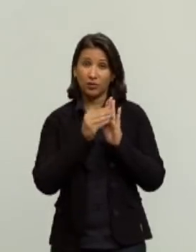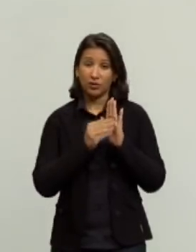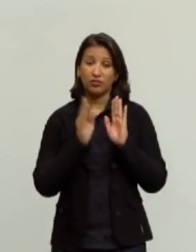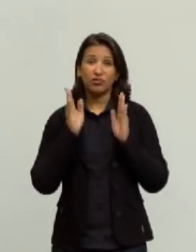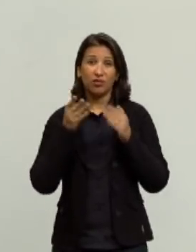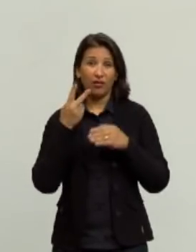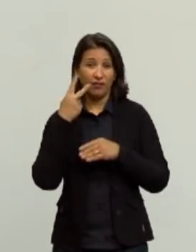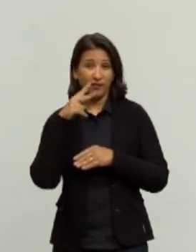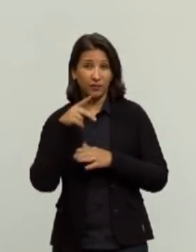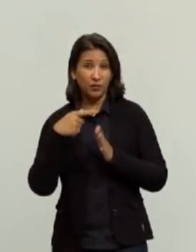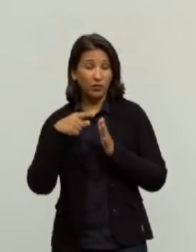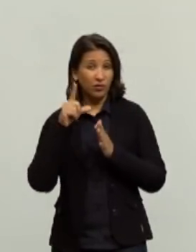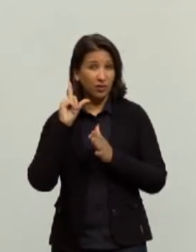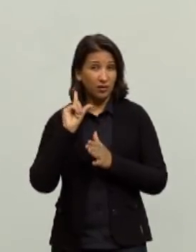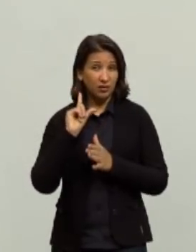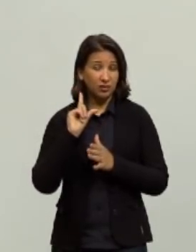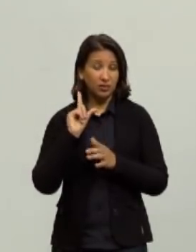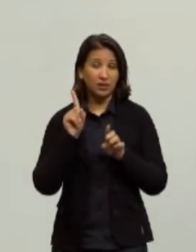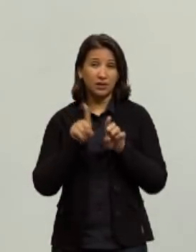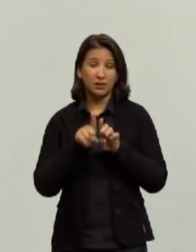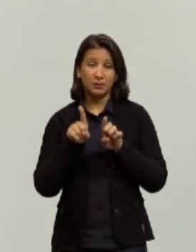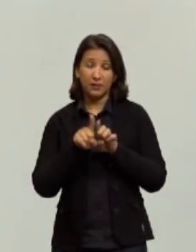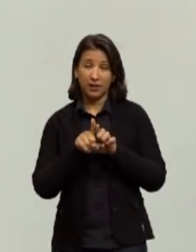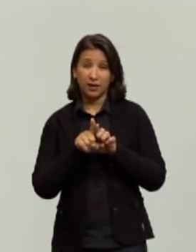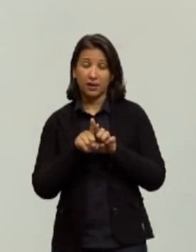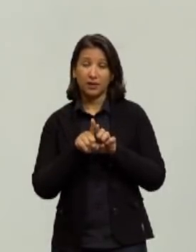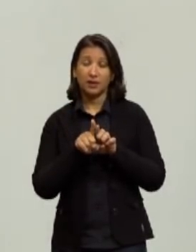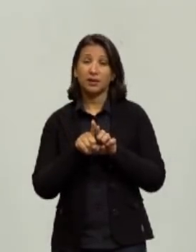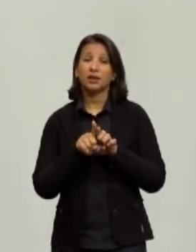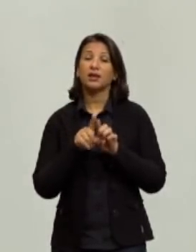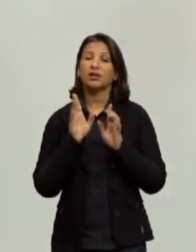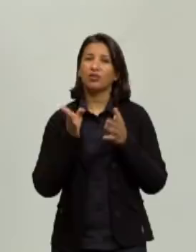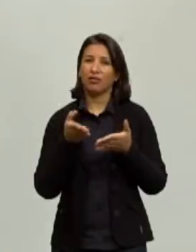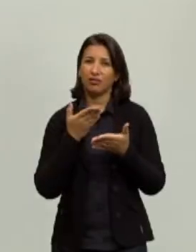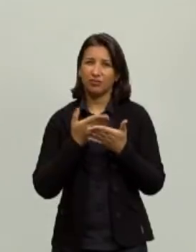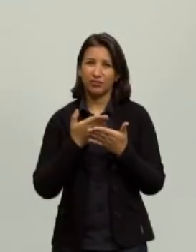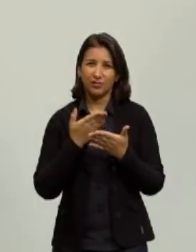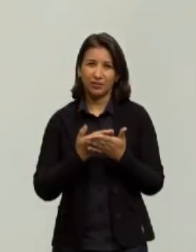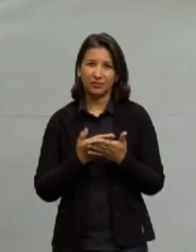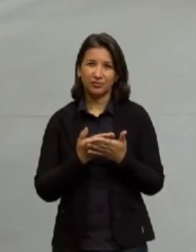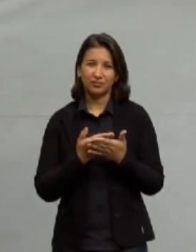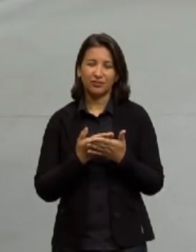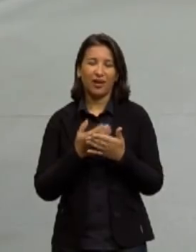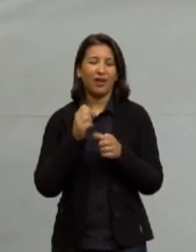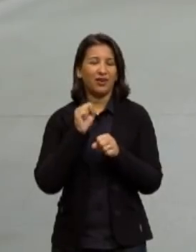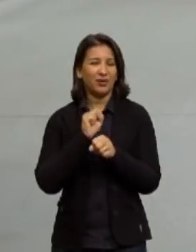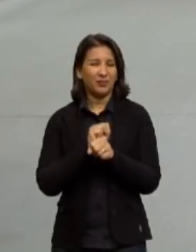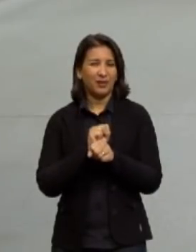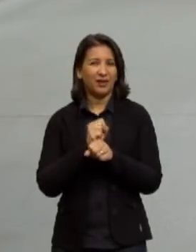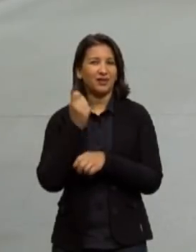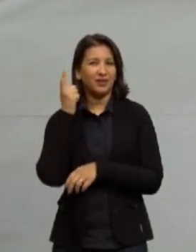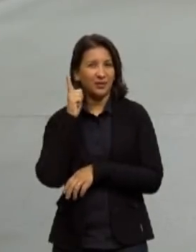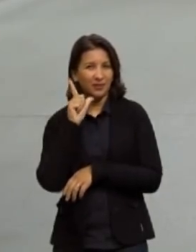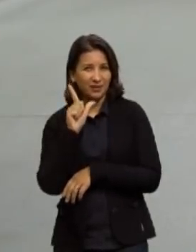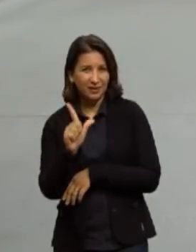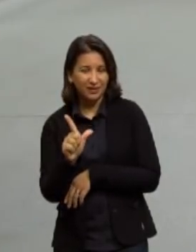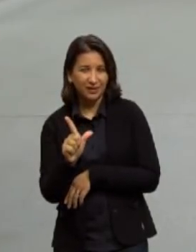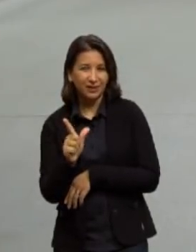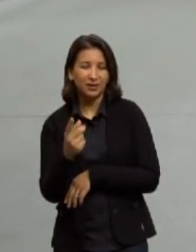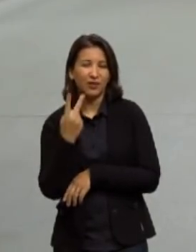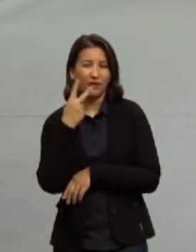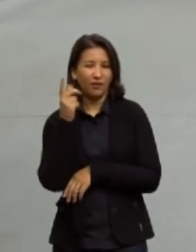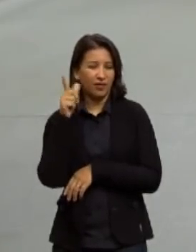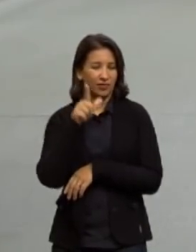nós já vimos né e uma propriedade das proporções que nós já estudamos então espero que tenha dado tudo certo vamos